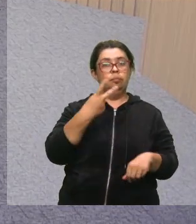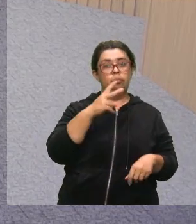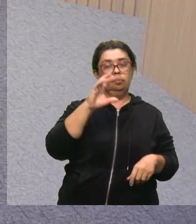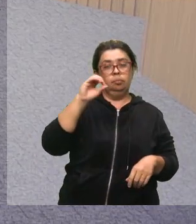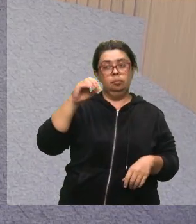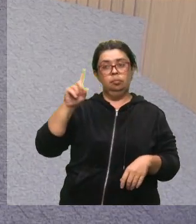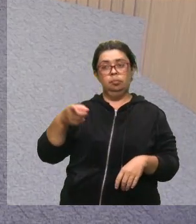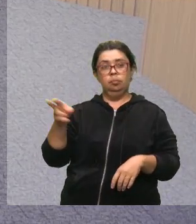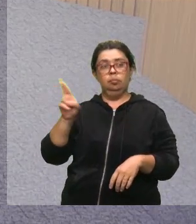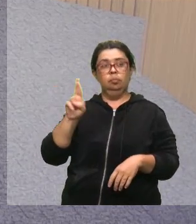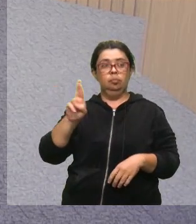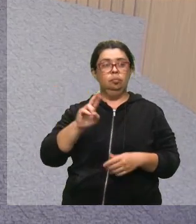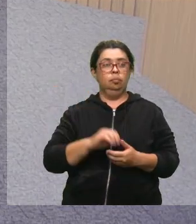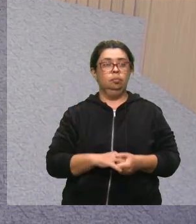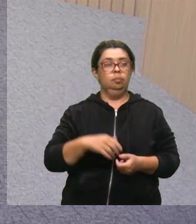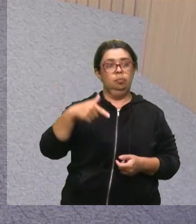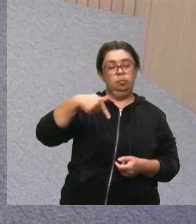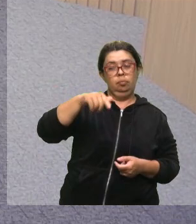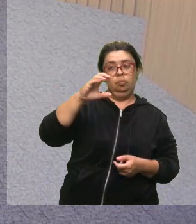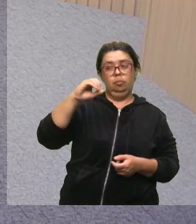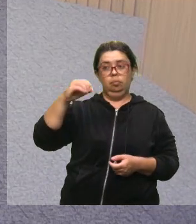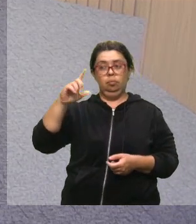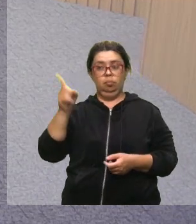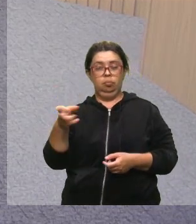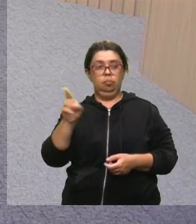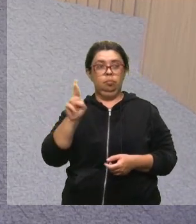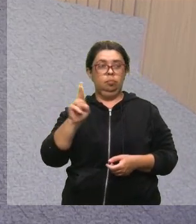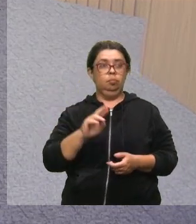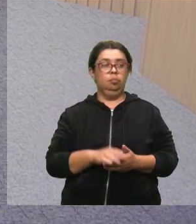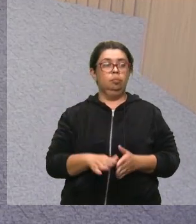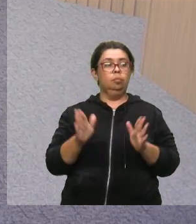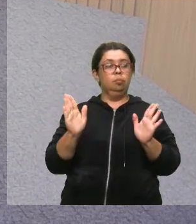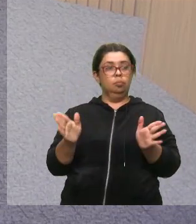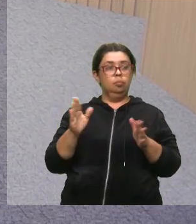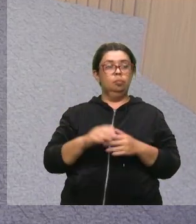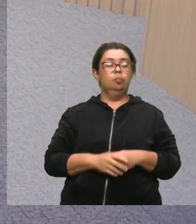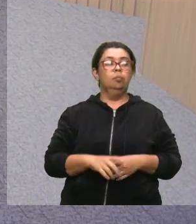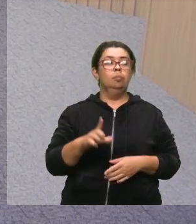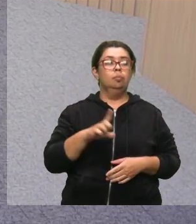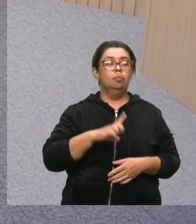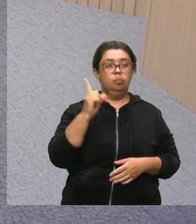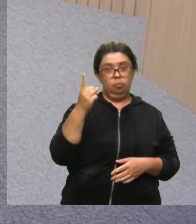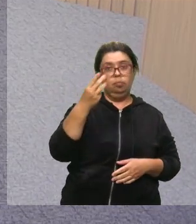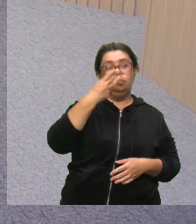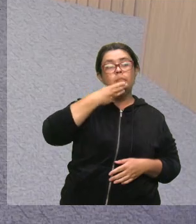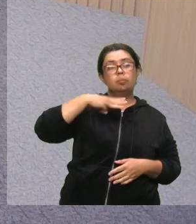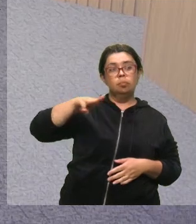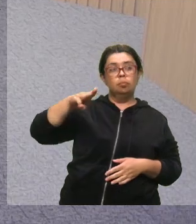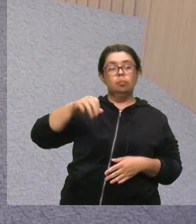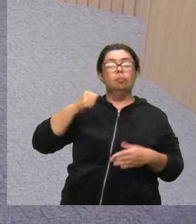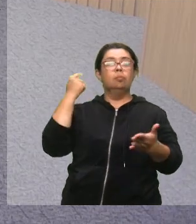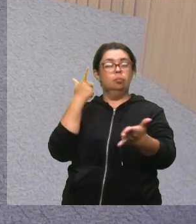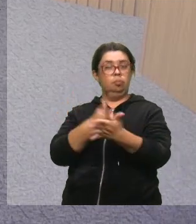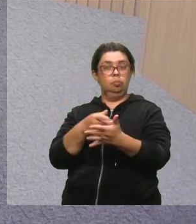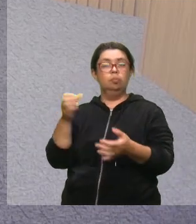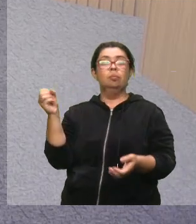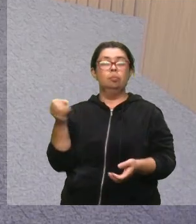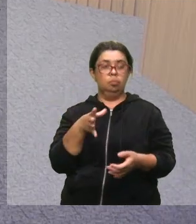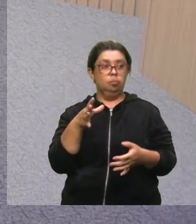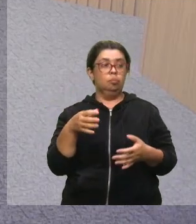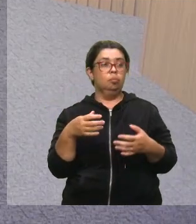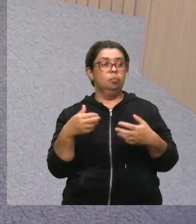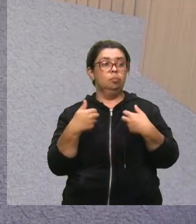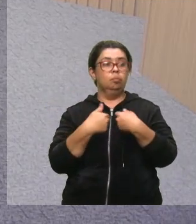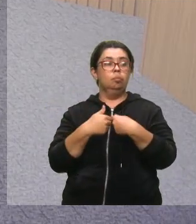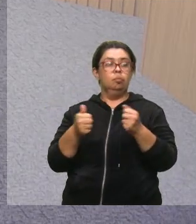assim R$ 700.000. E agora, segundo o Felipe falou, vai ter mais R$ 1.000.000 para aquisição de novos veículos,